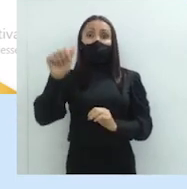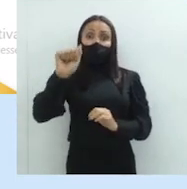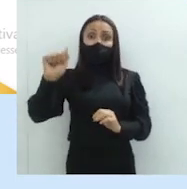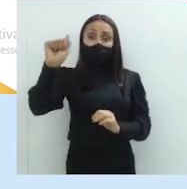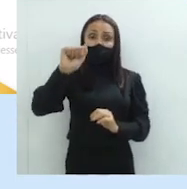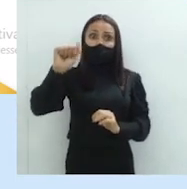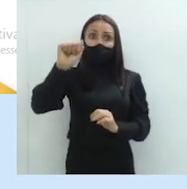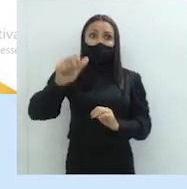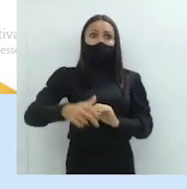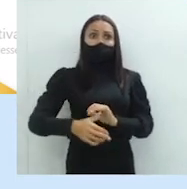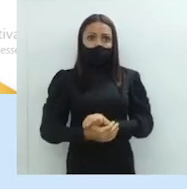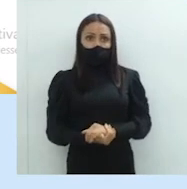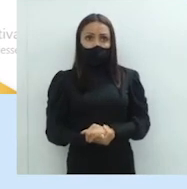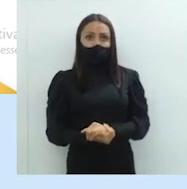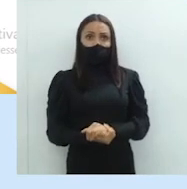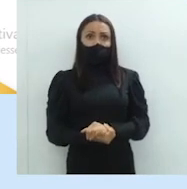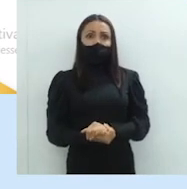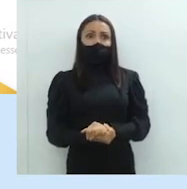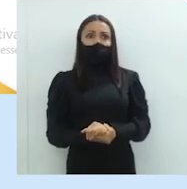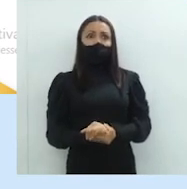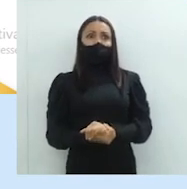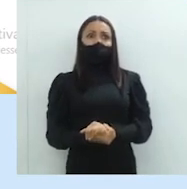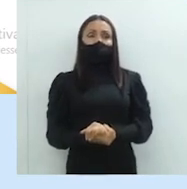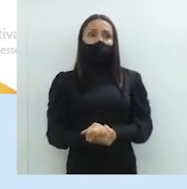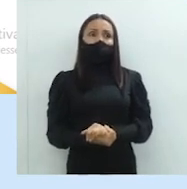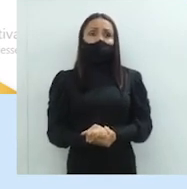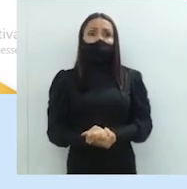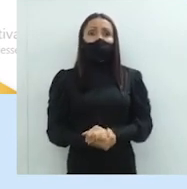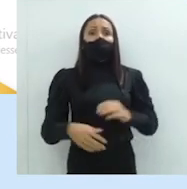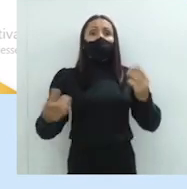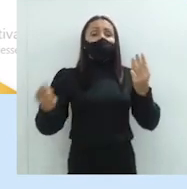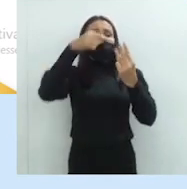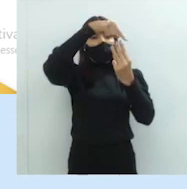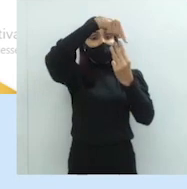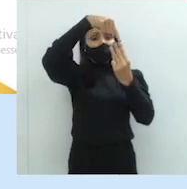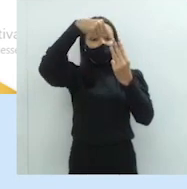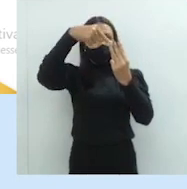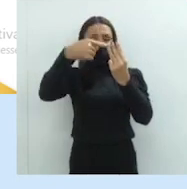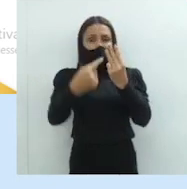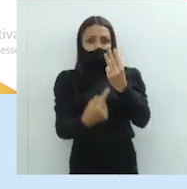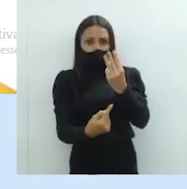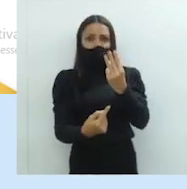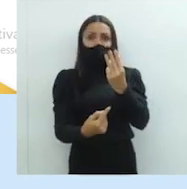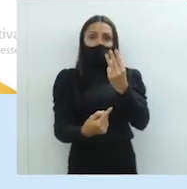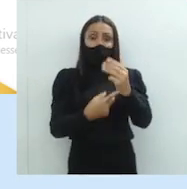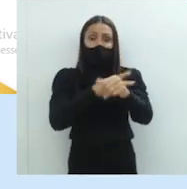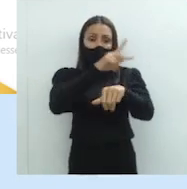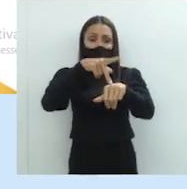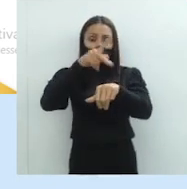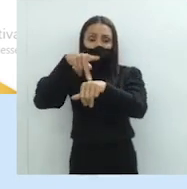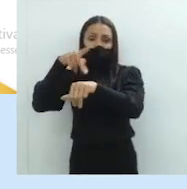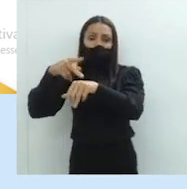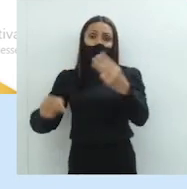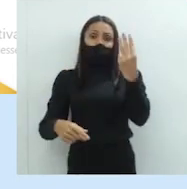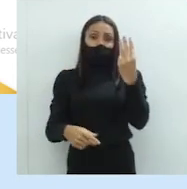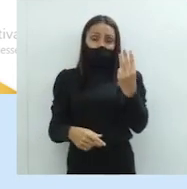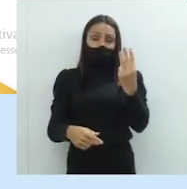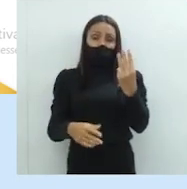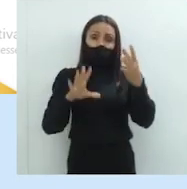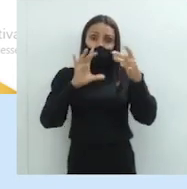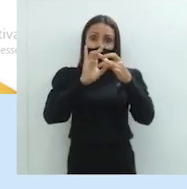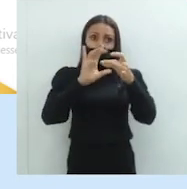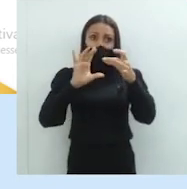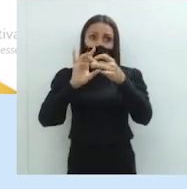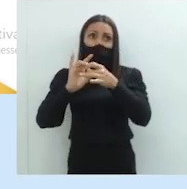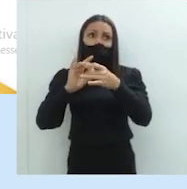Argentina. Então, vejamos, surge aí a Tríplice Aliança. Então, o que é essa Tríplice Aliança? Então, o ataque